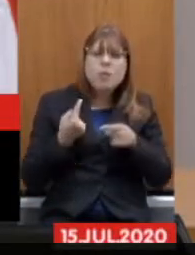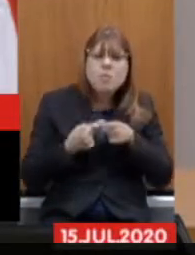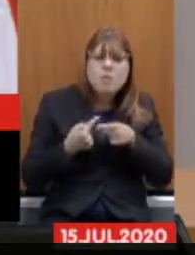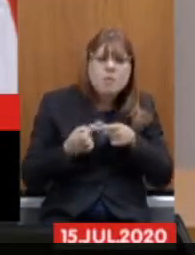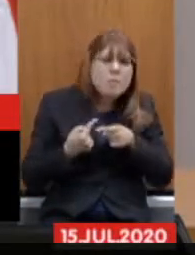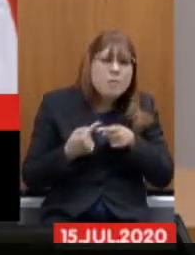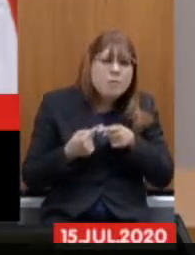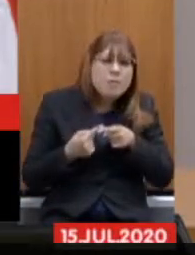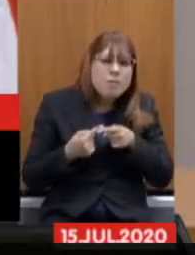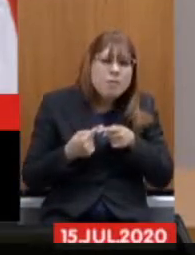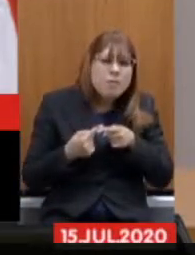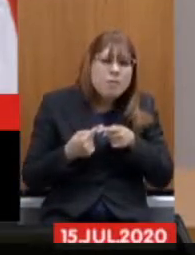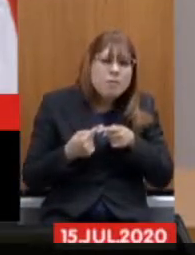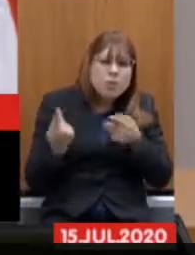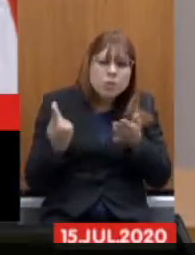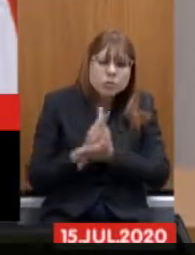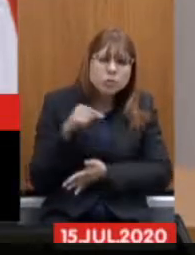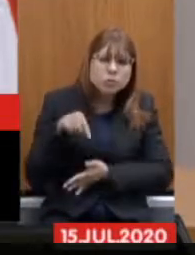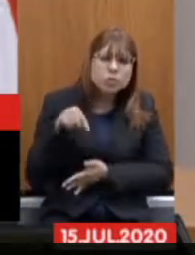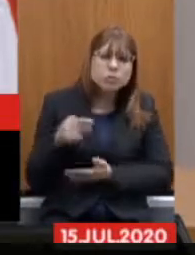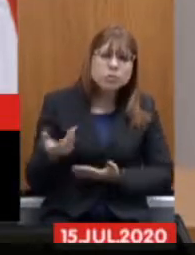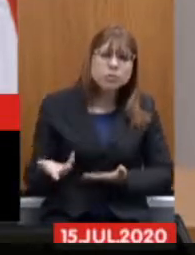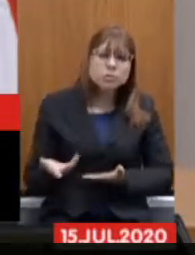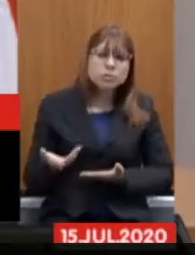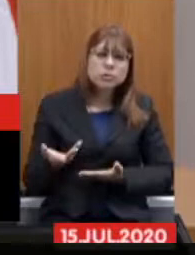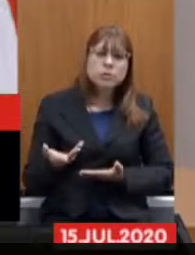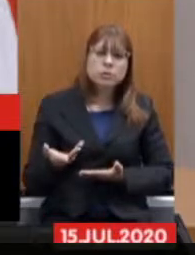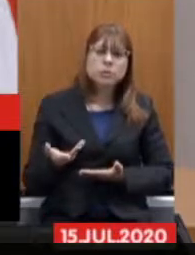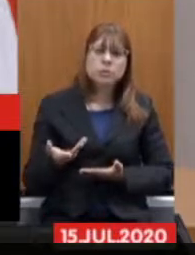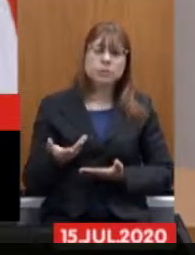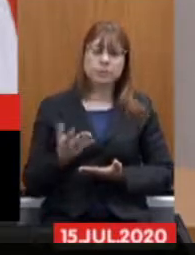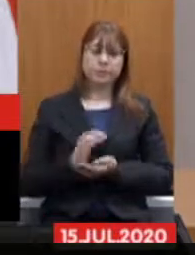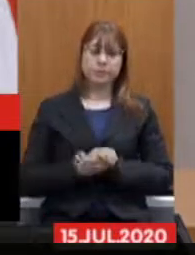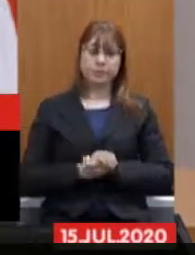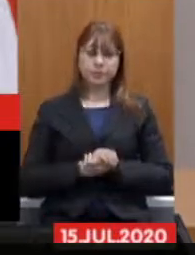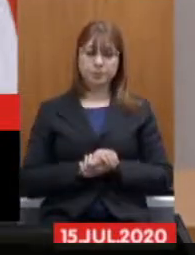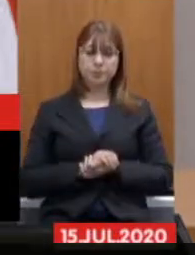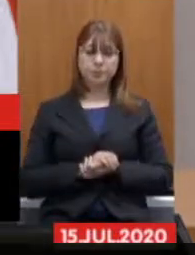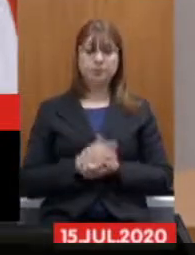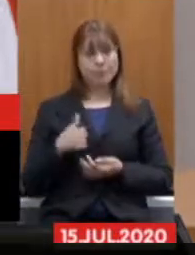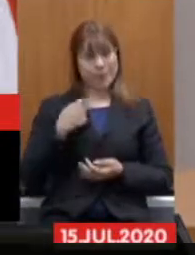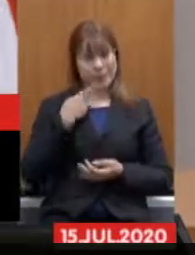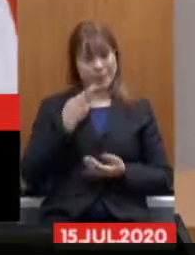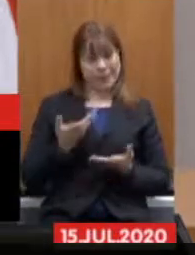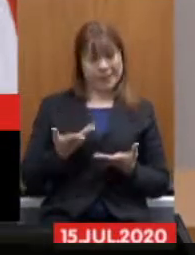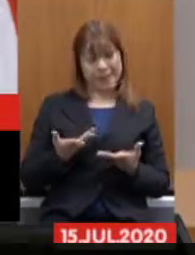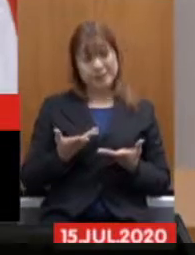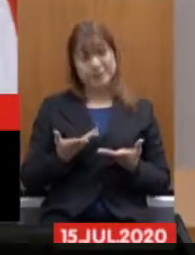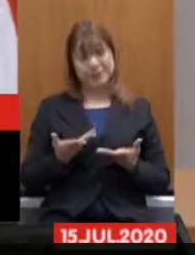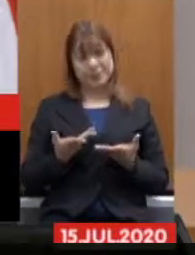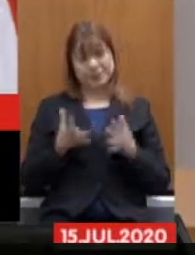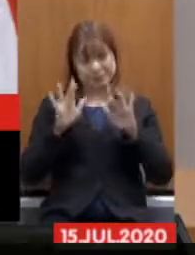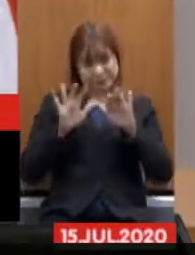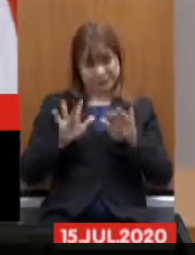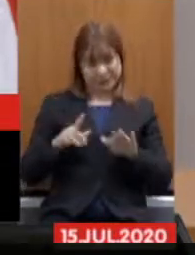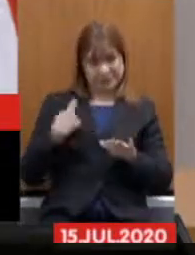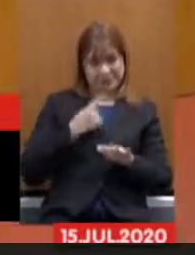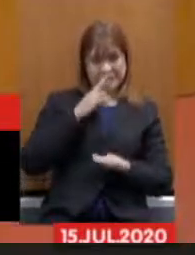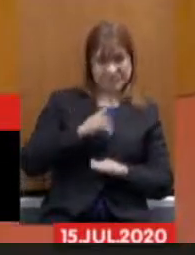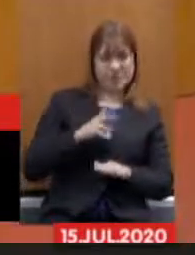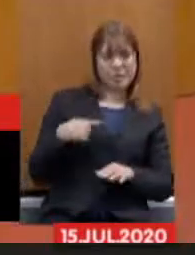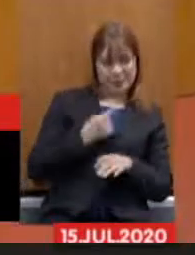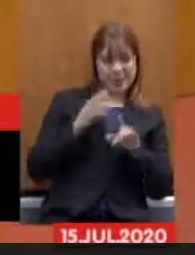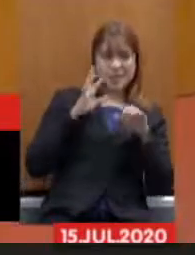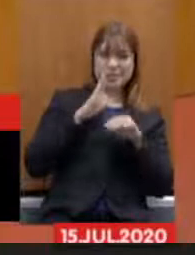justificativa para que isso aconteça e aí eu vou falar sobre o questionário nós